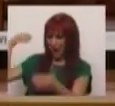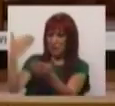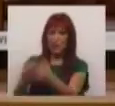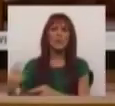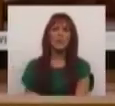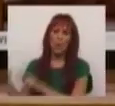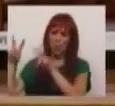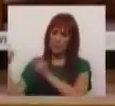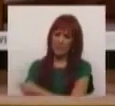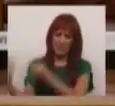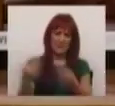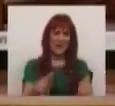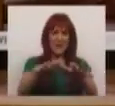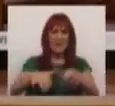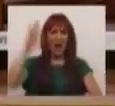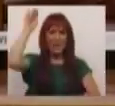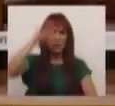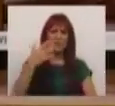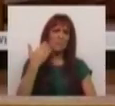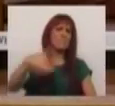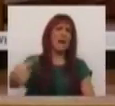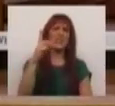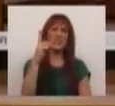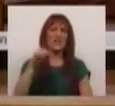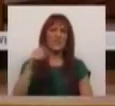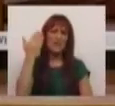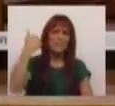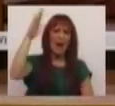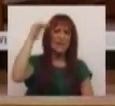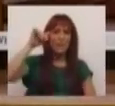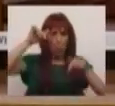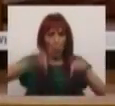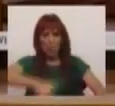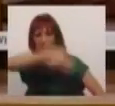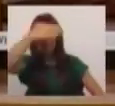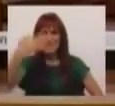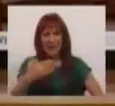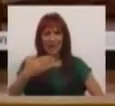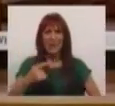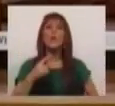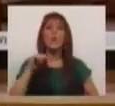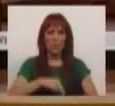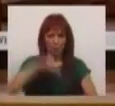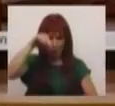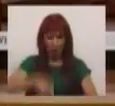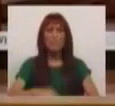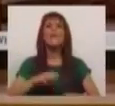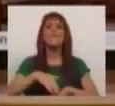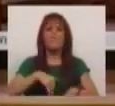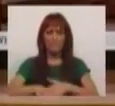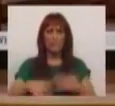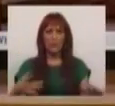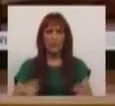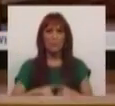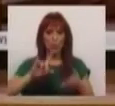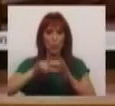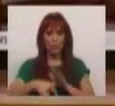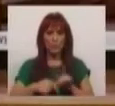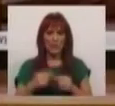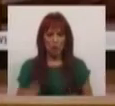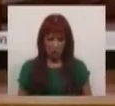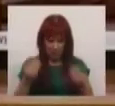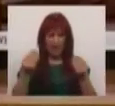trouxemos o tema à Assembleia da República mais 6 vezes. Hoje é a 7ª e em boa hora o fizemos. O projeto